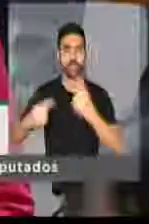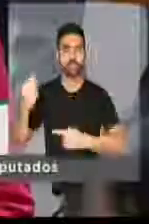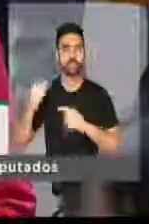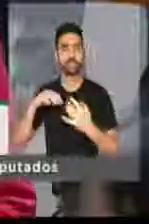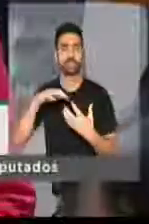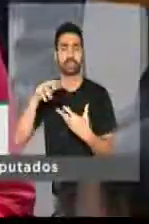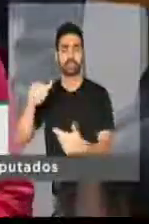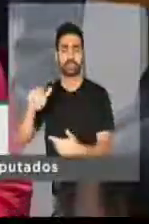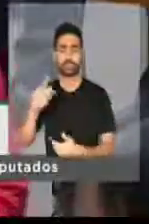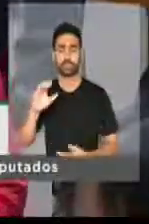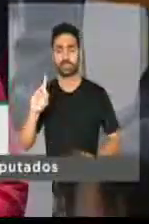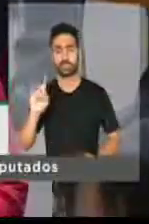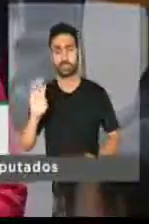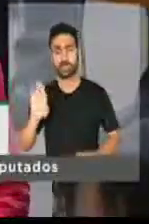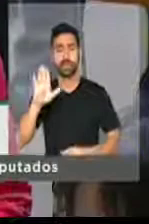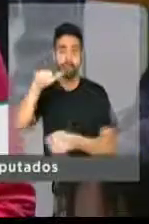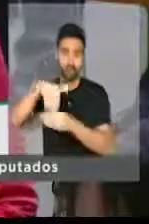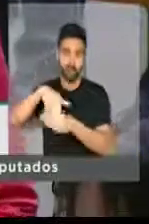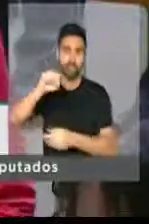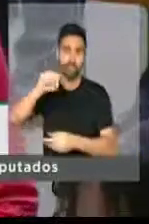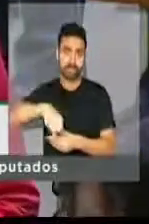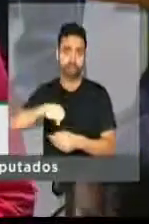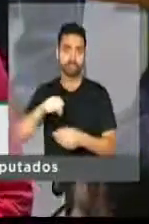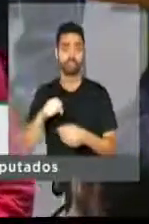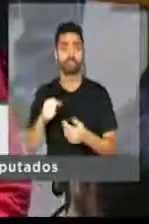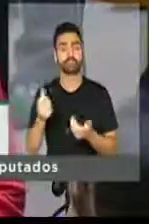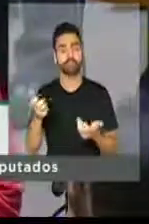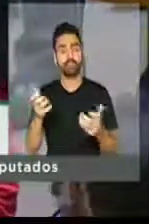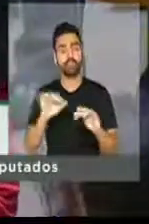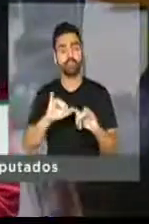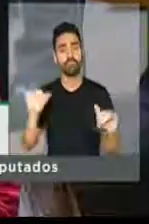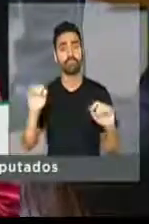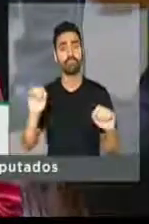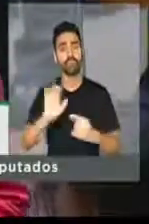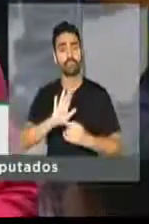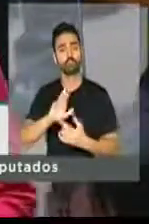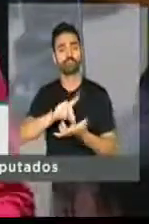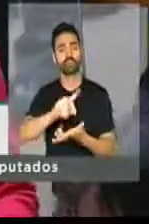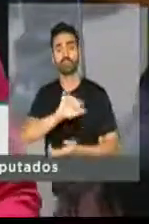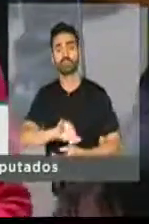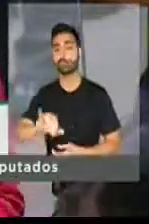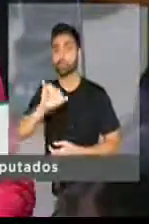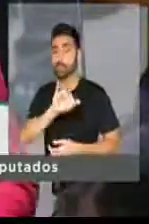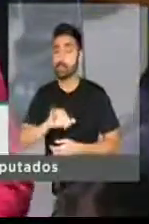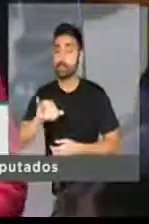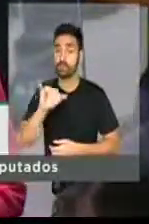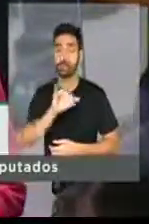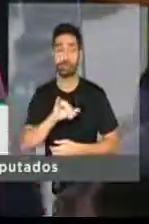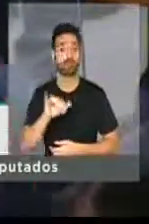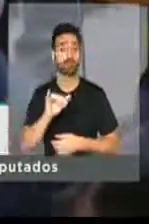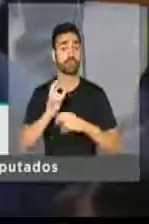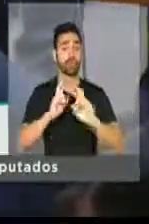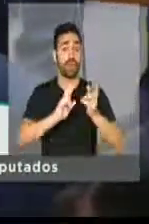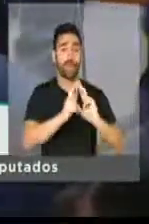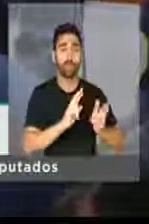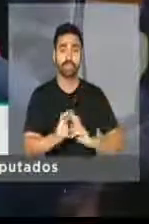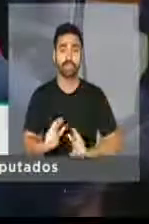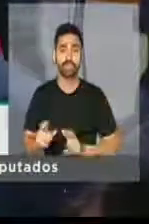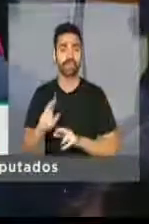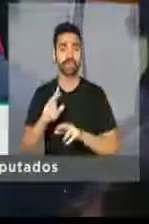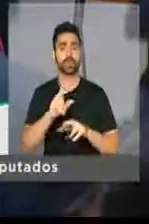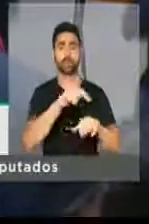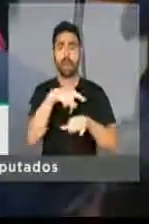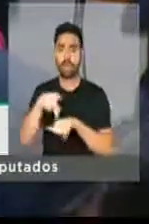o PCdoB orienta sim, e quer registrar aqui a importância para nossas relações de cooperação no